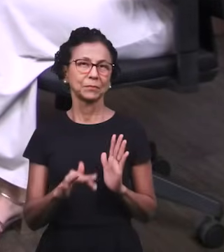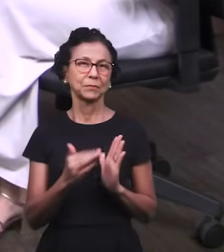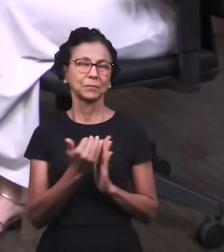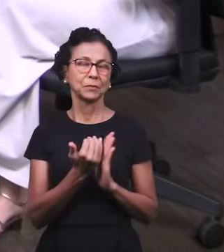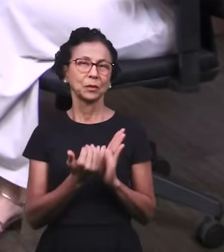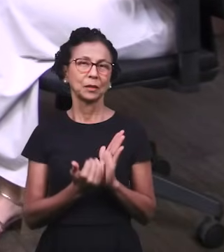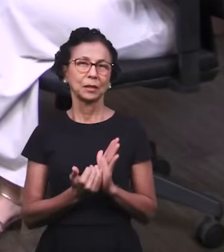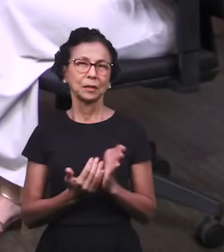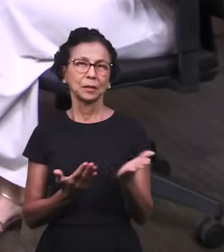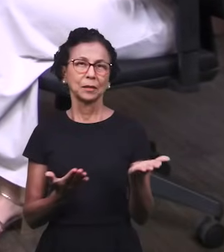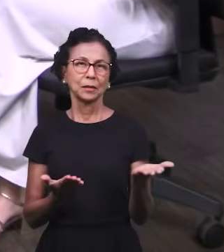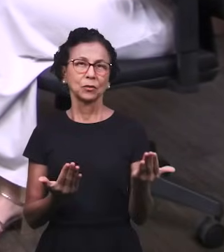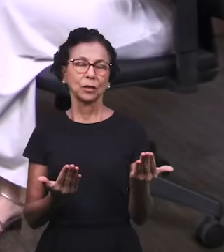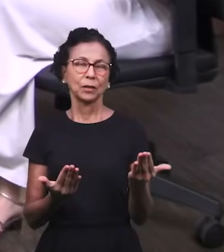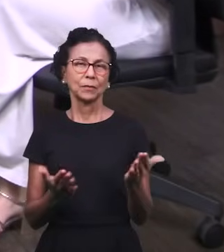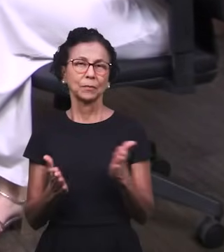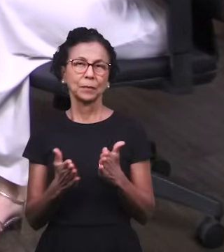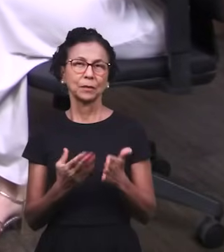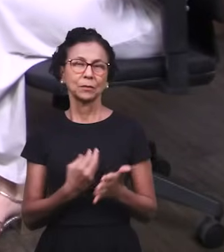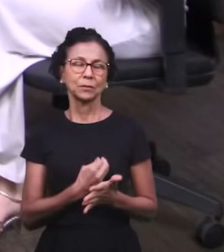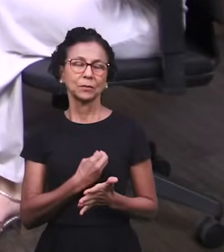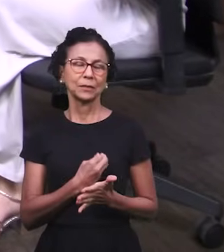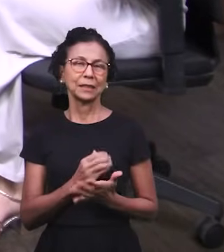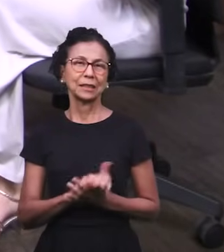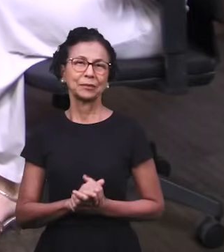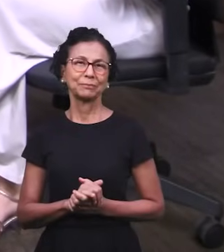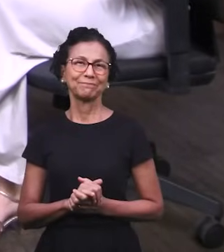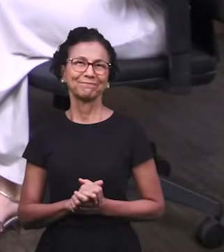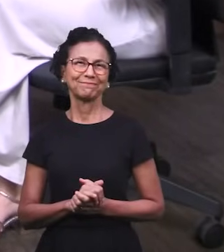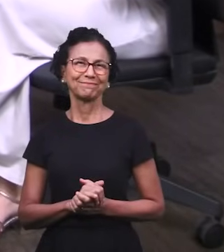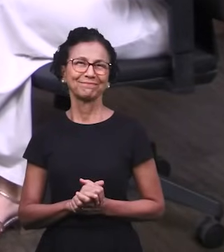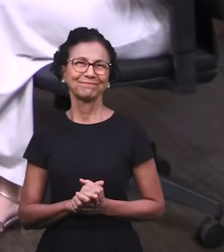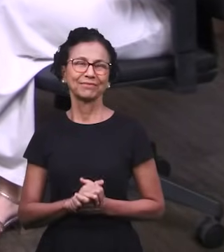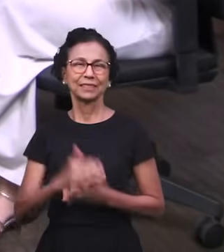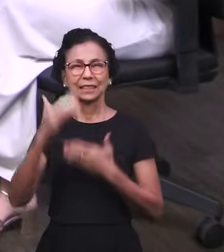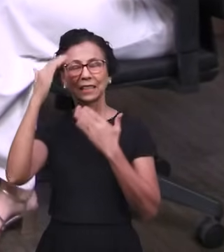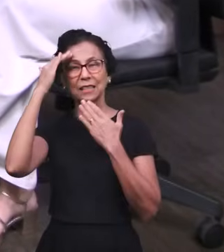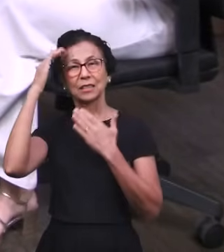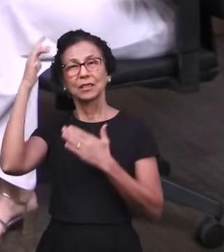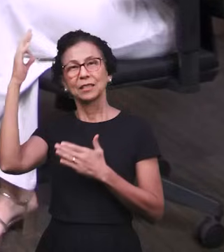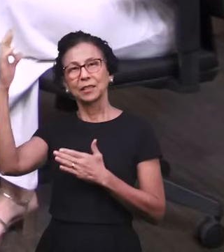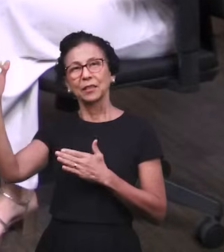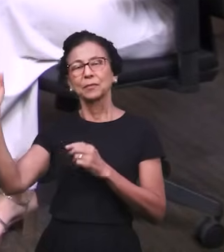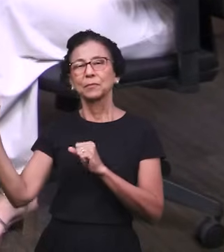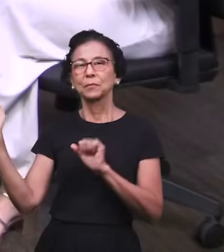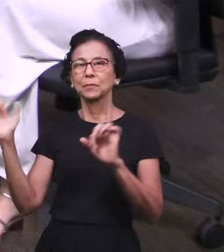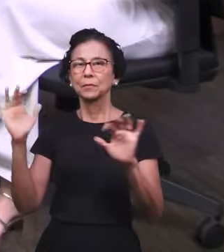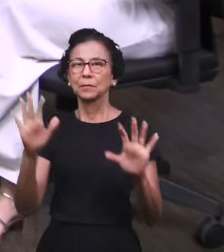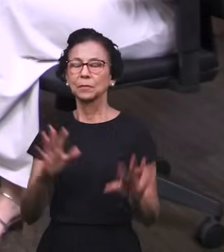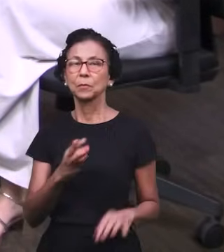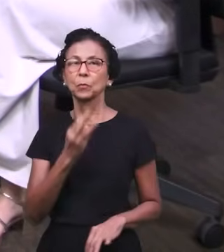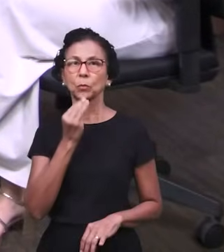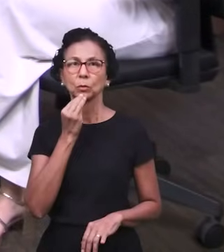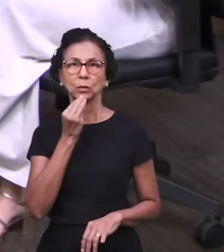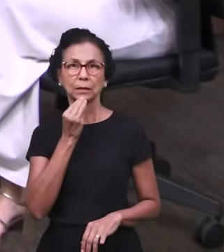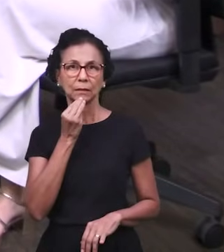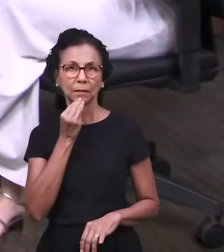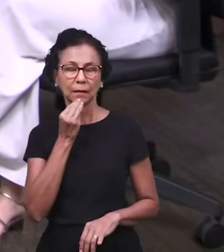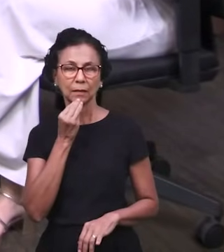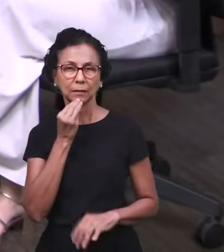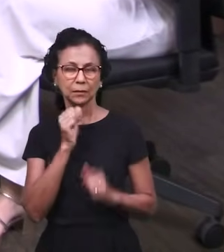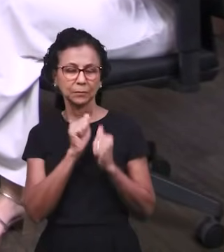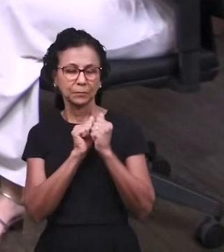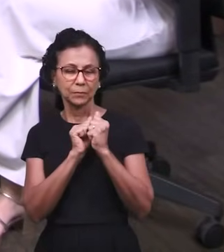do programa Os Dias da Minha Mocidade. A gente glorifica o Senhor porque o Senhor tem nos dado a bênção e a oportunidade